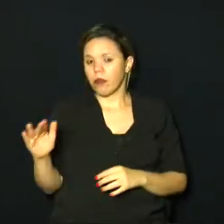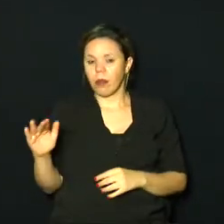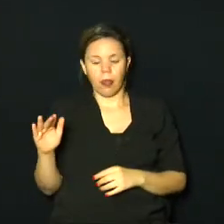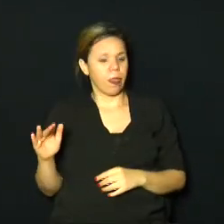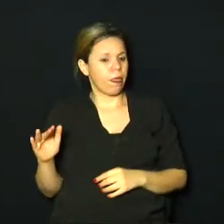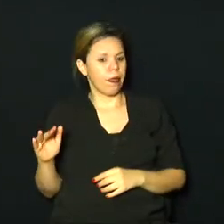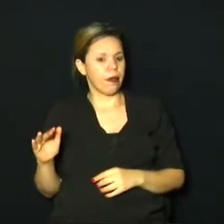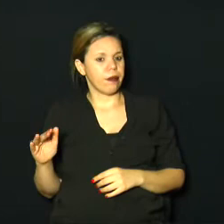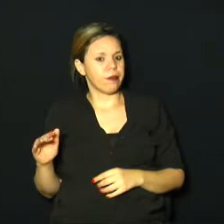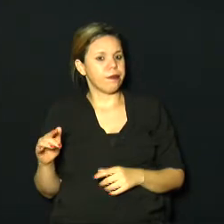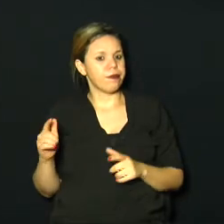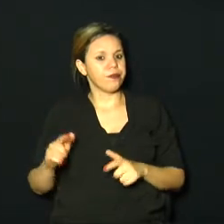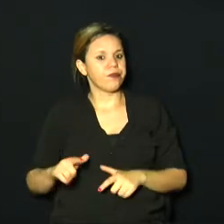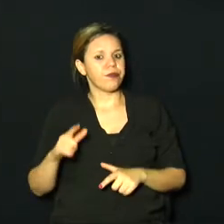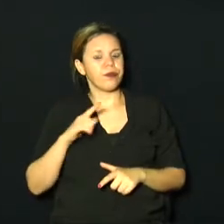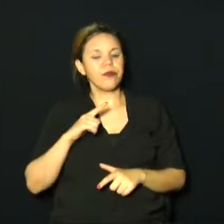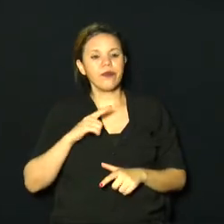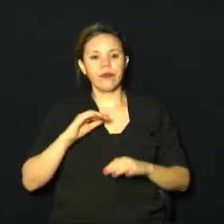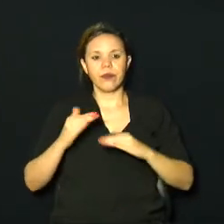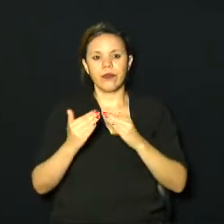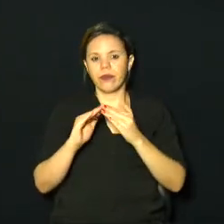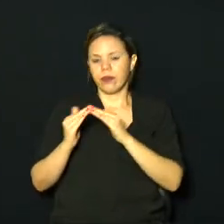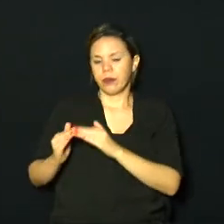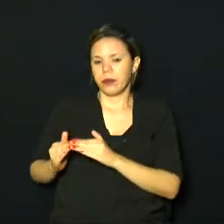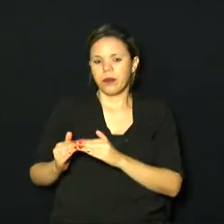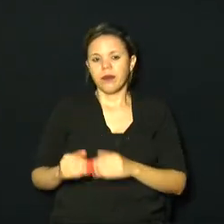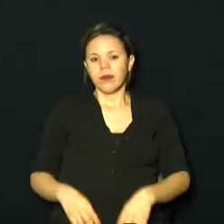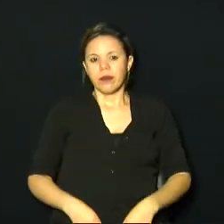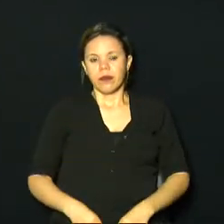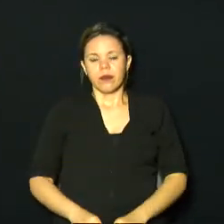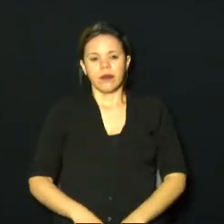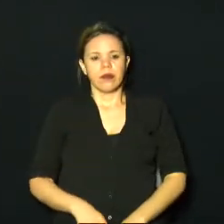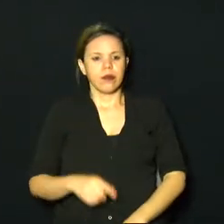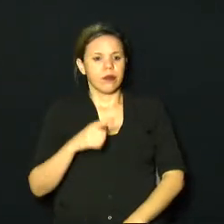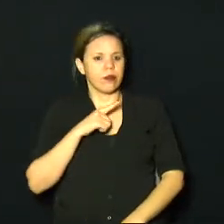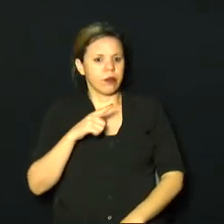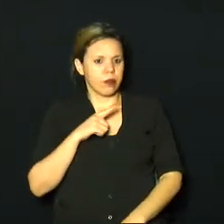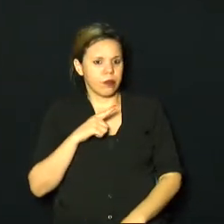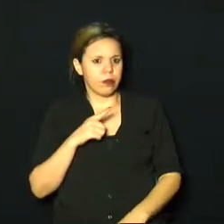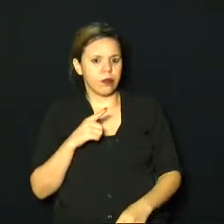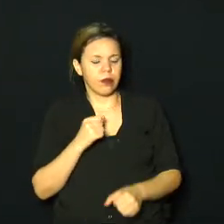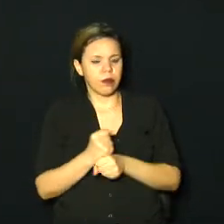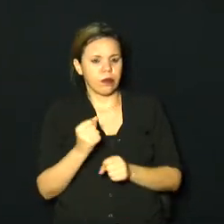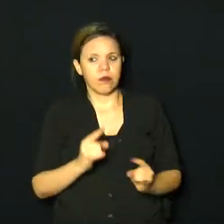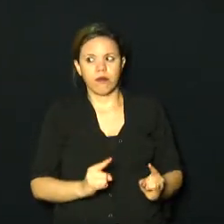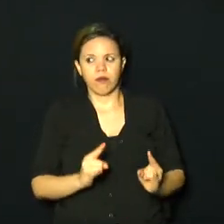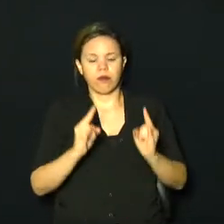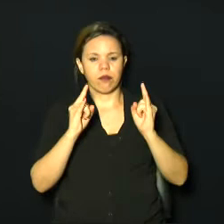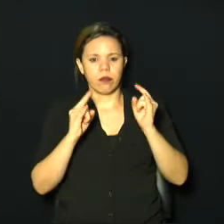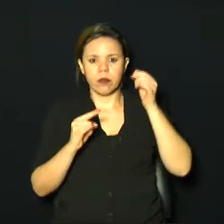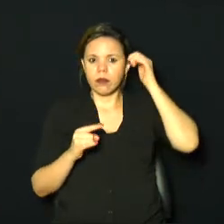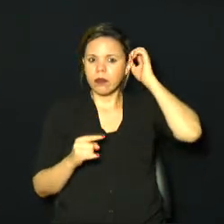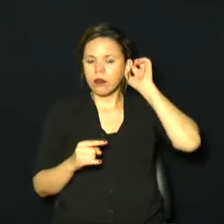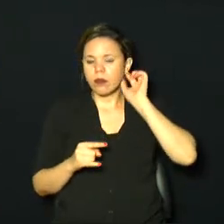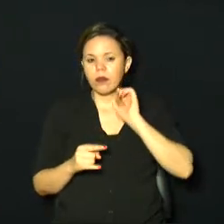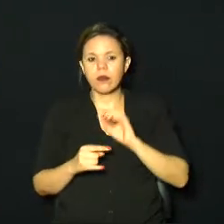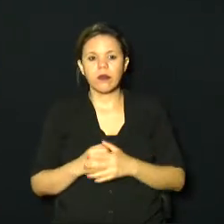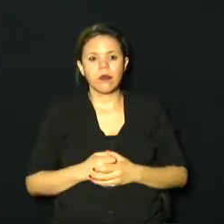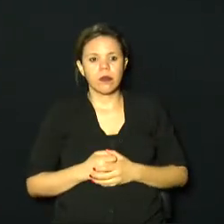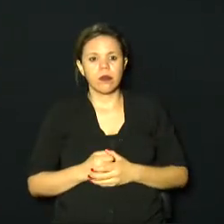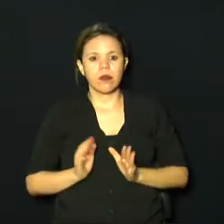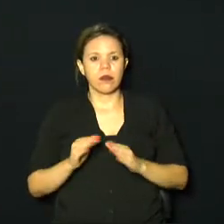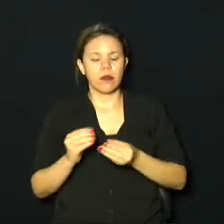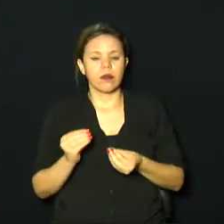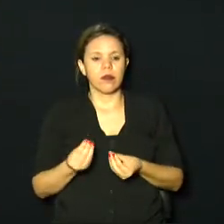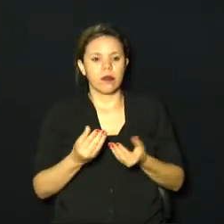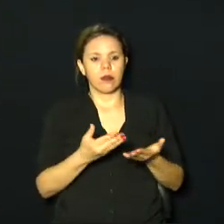que aonde que estava o Mandela seria edificado um empreendimento de apartamentos e seria destinado,